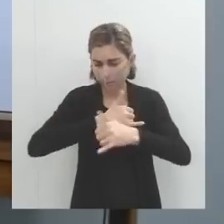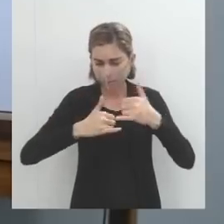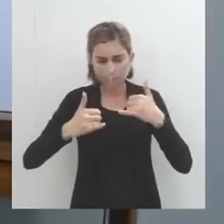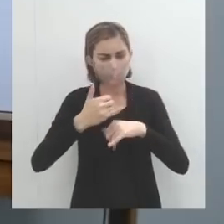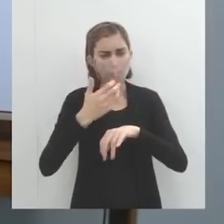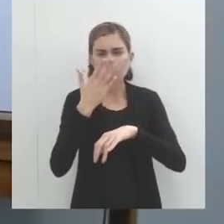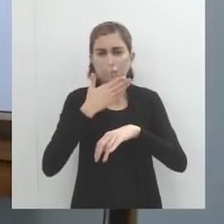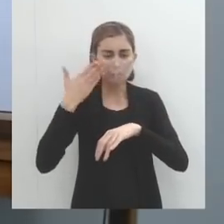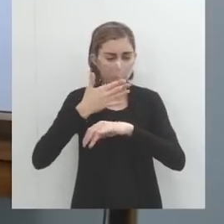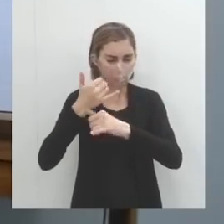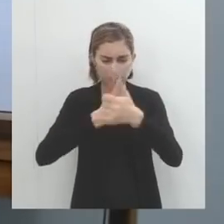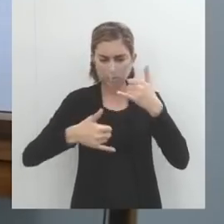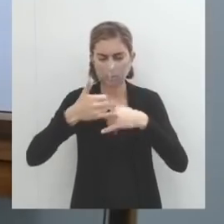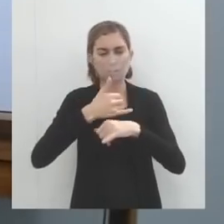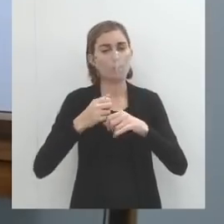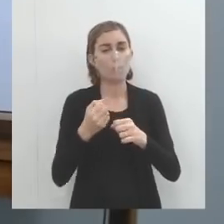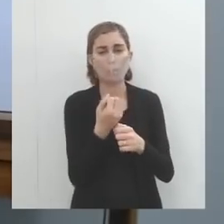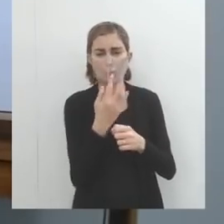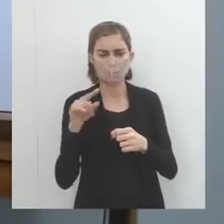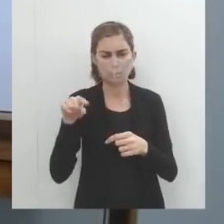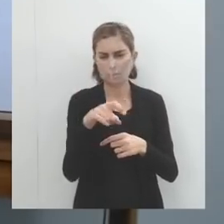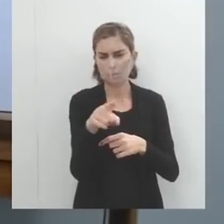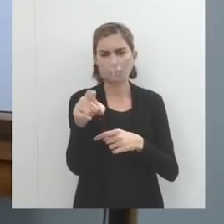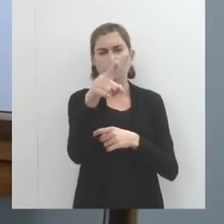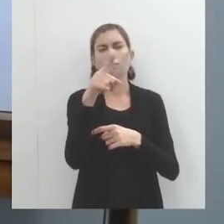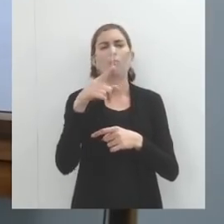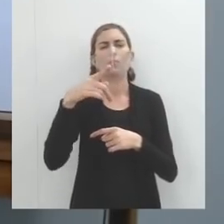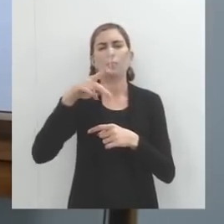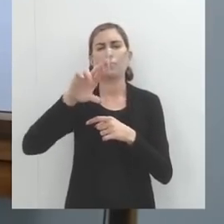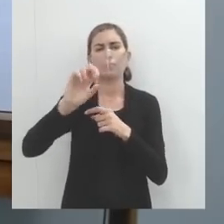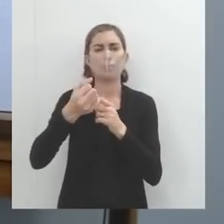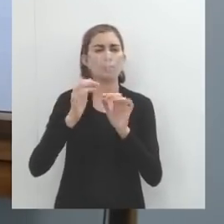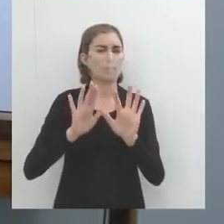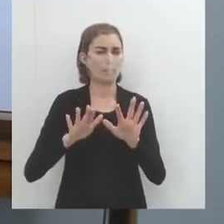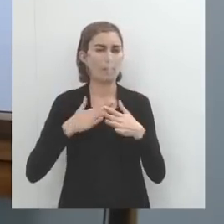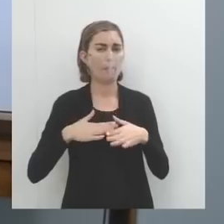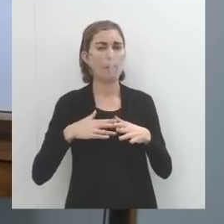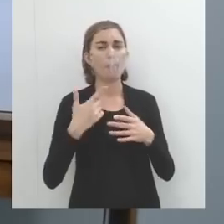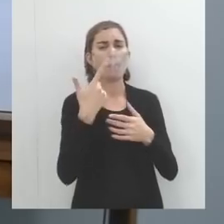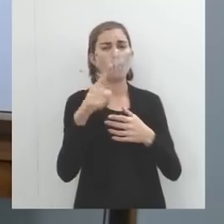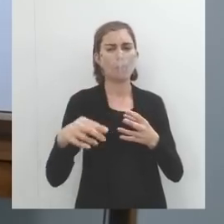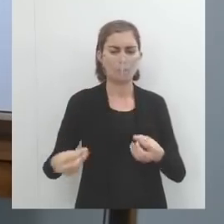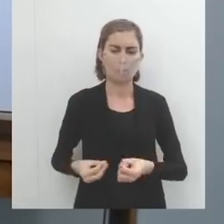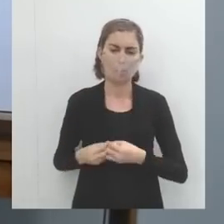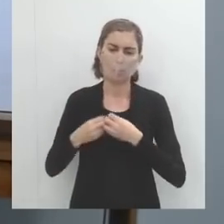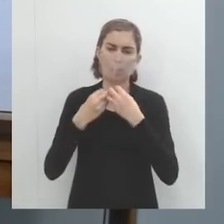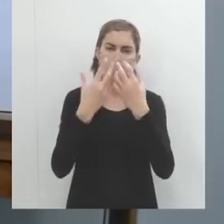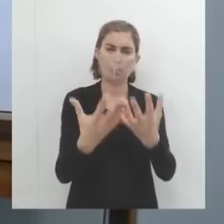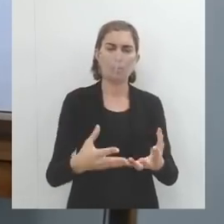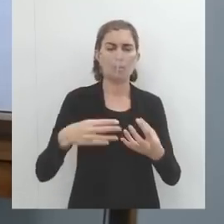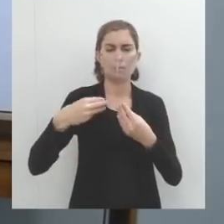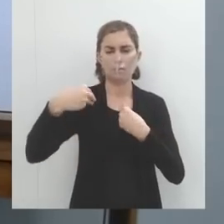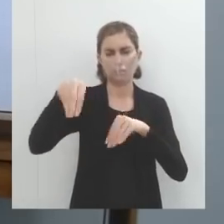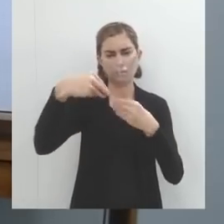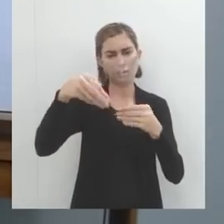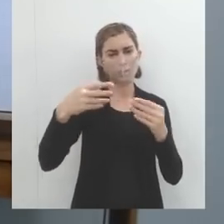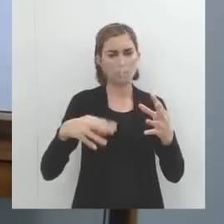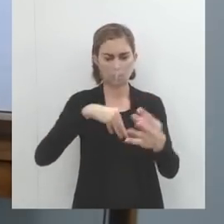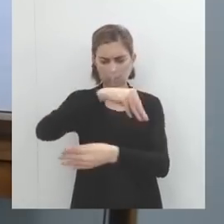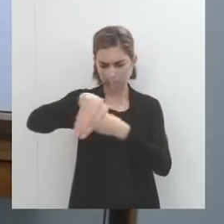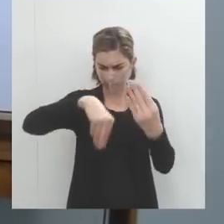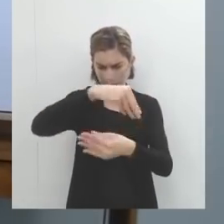muito açúcar. Aí quando ele passa pela próstata, a próstata faz calma que eu ainda vou te dar outro banho, aí solta outro líquido. Esse